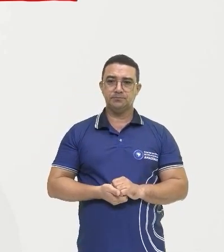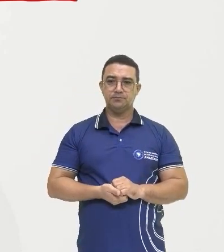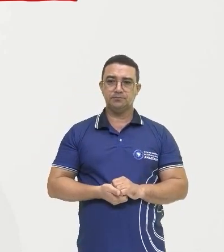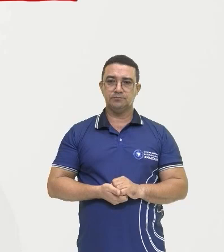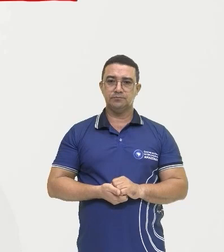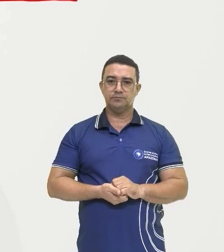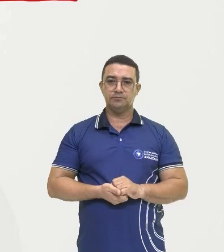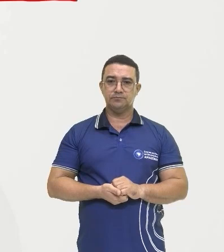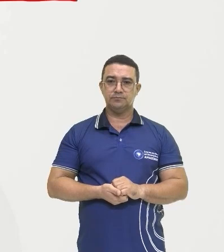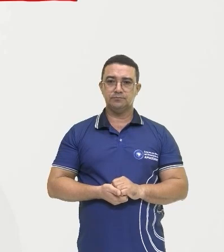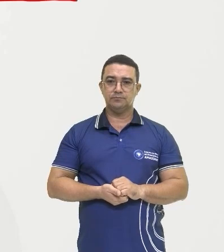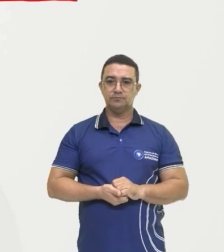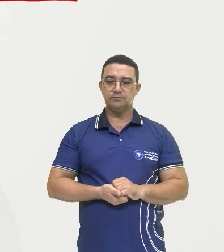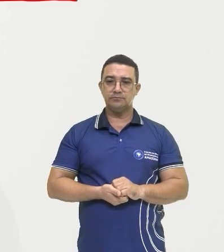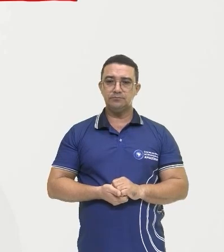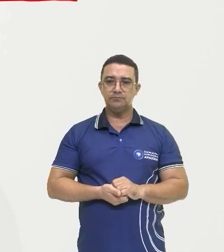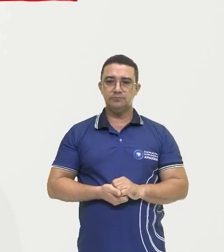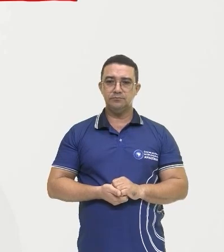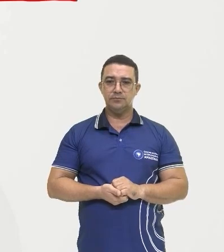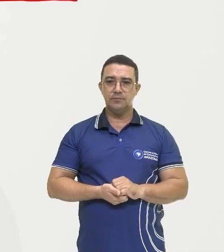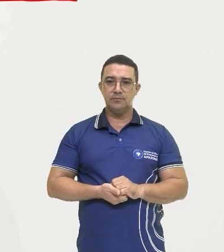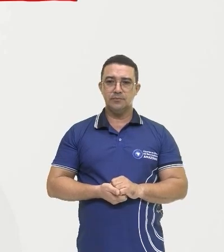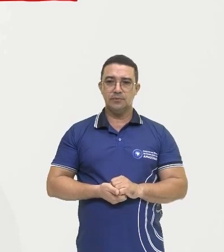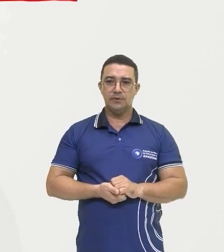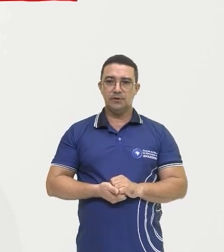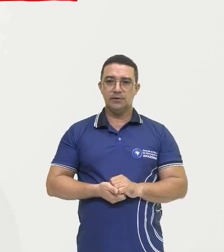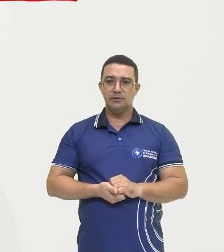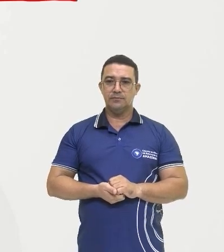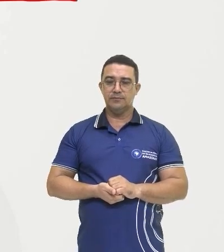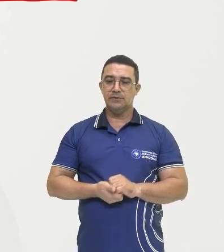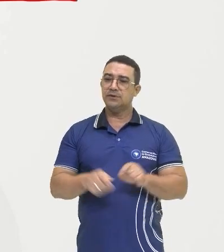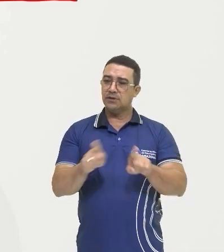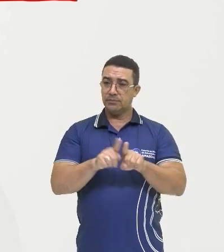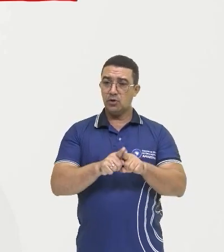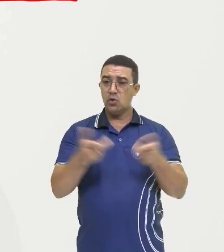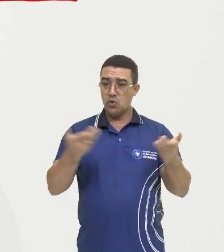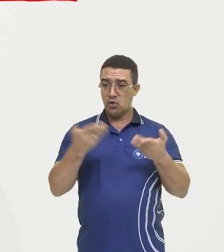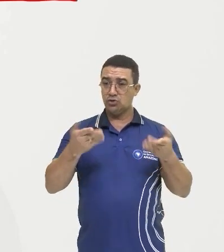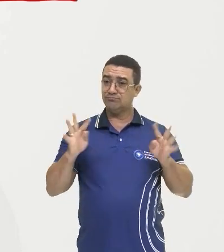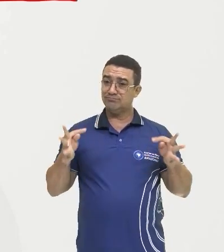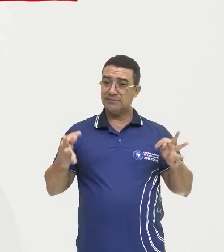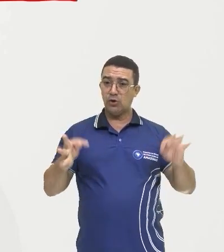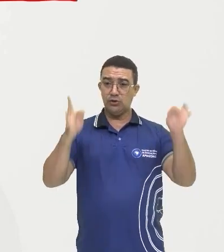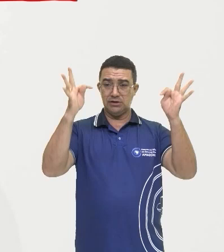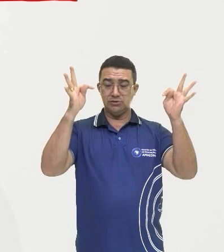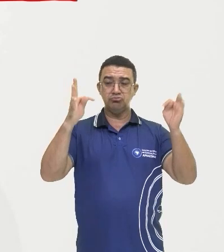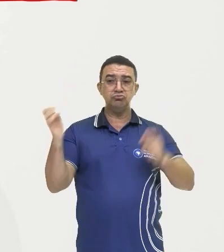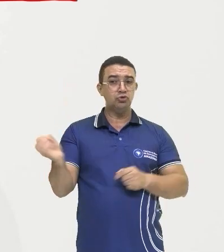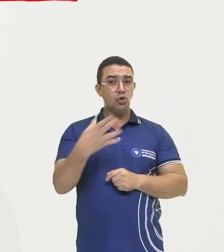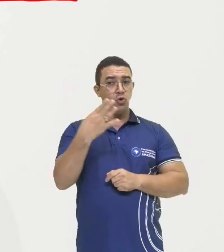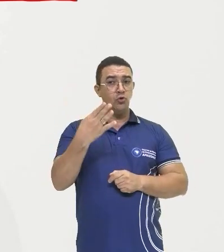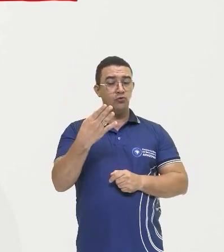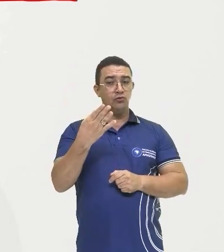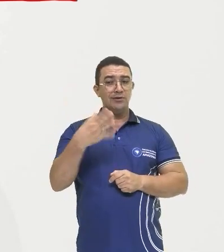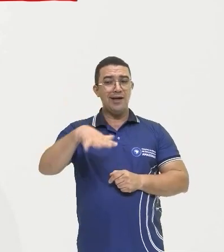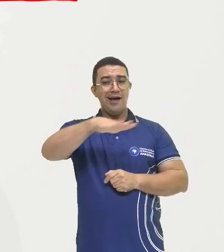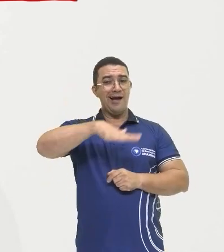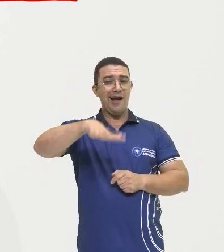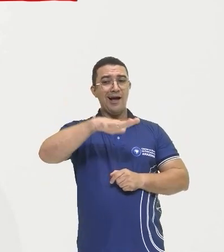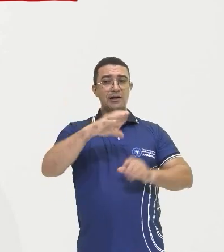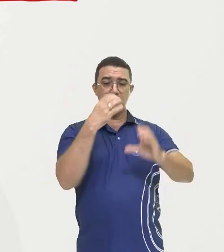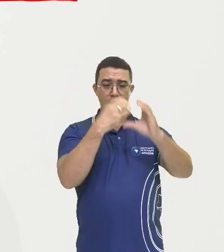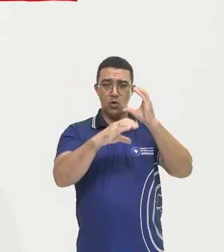gente tem aqui a questão da modernização dos meios de comunicação, que